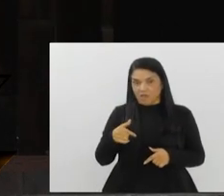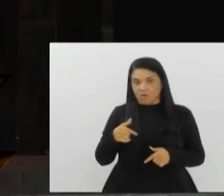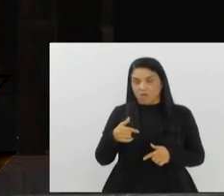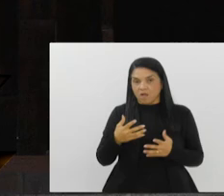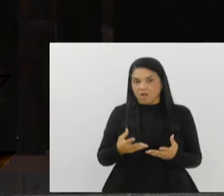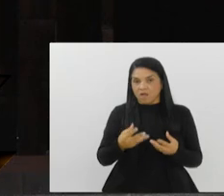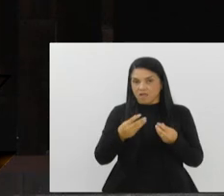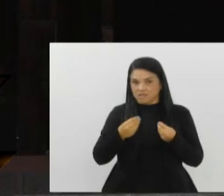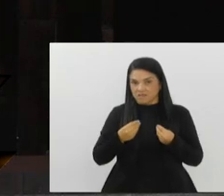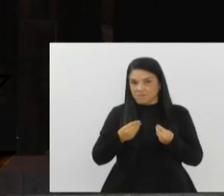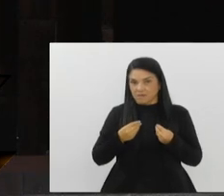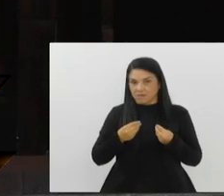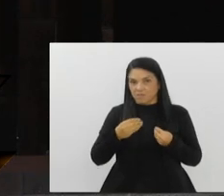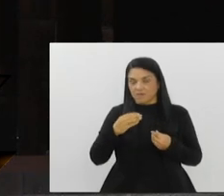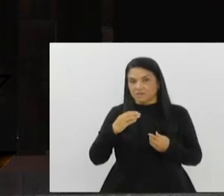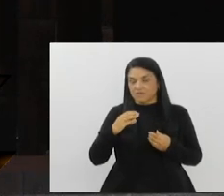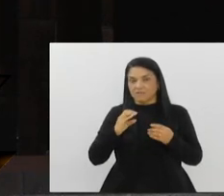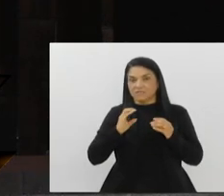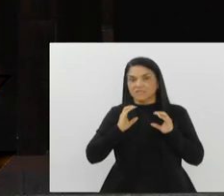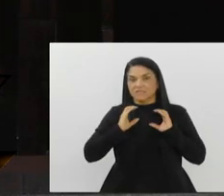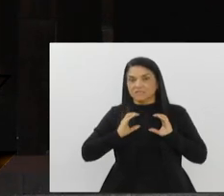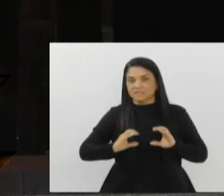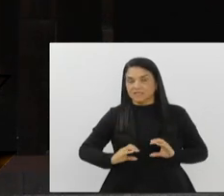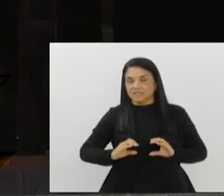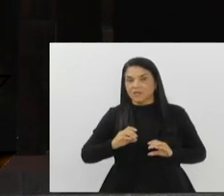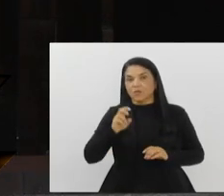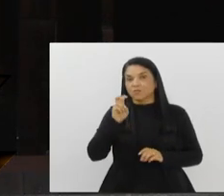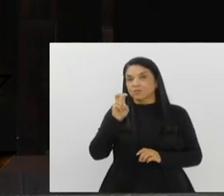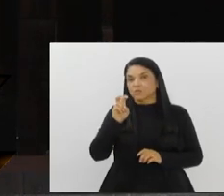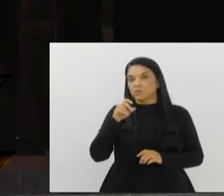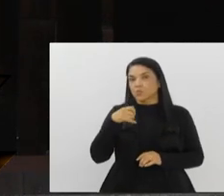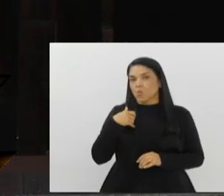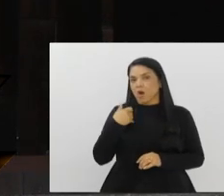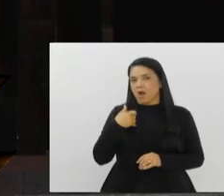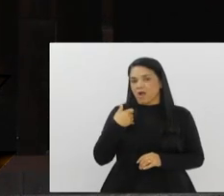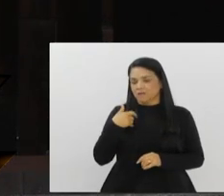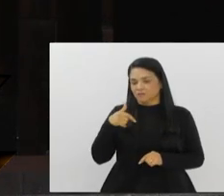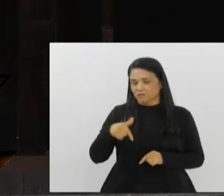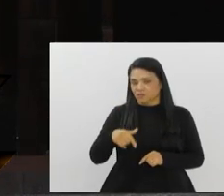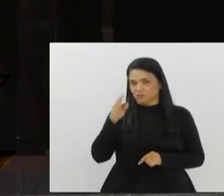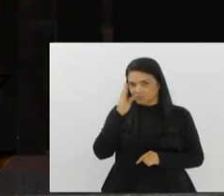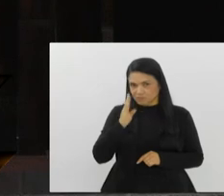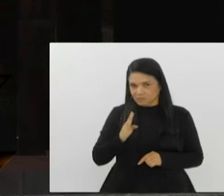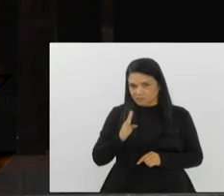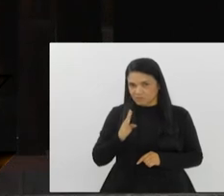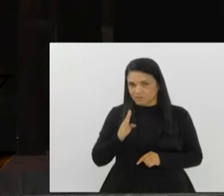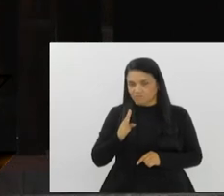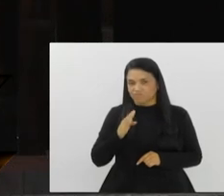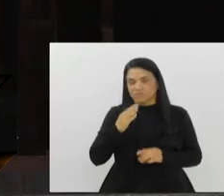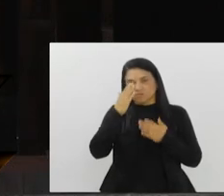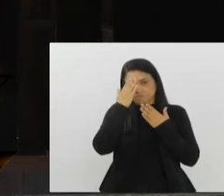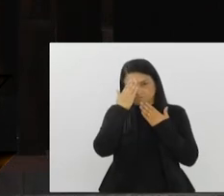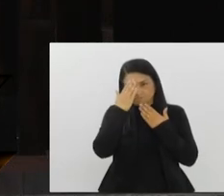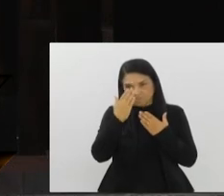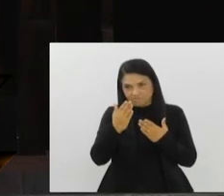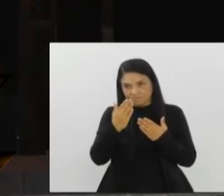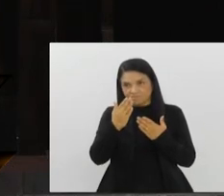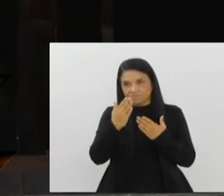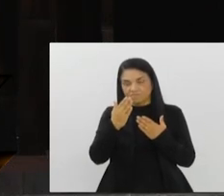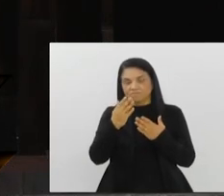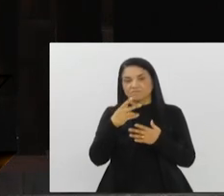cidadania da qual eu cheguei aqui com 5 anos de idade então eu agradeço profundamente e quero dizer